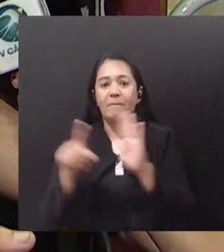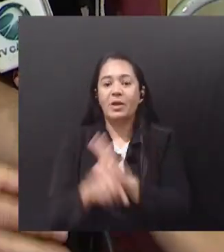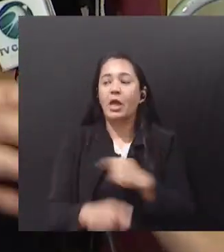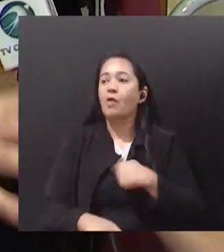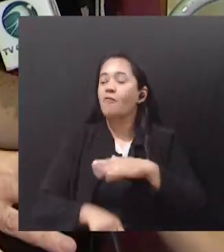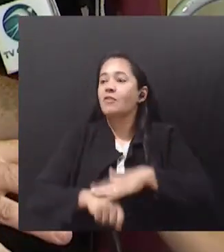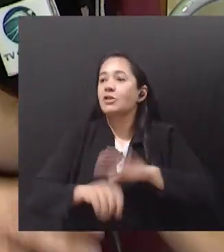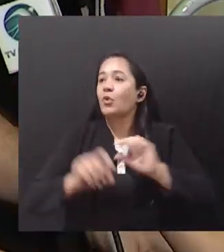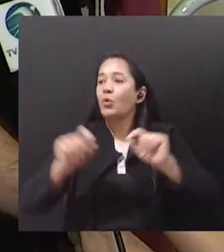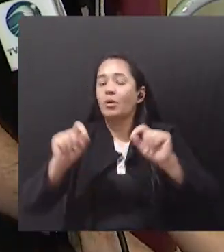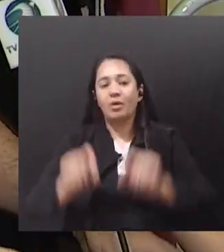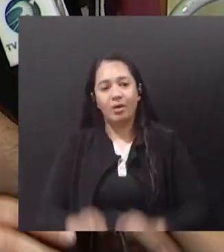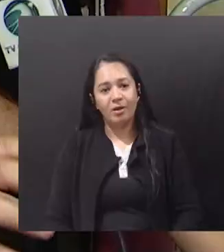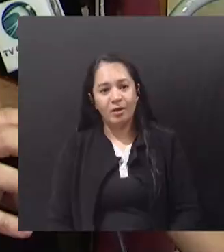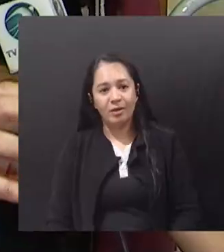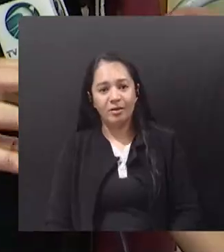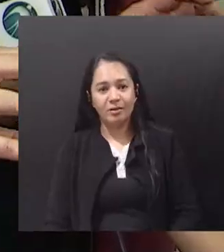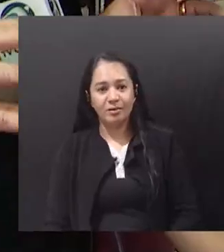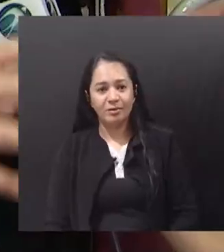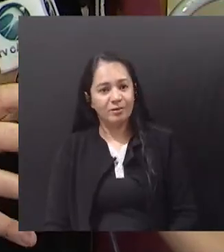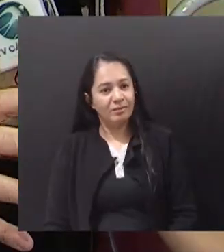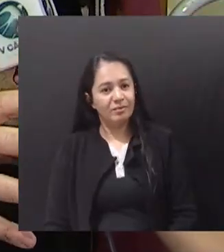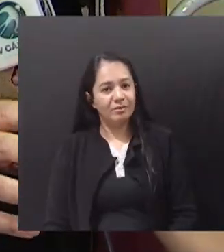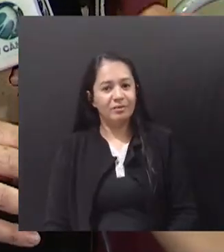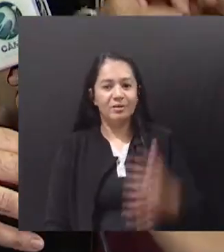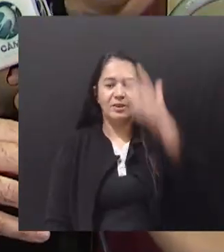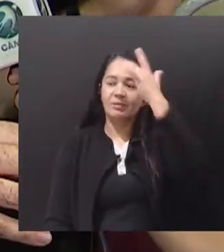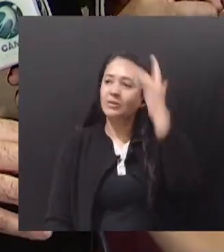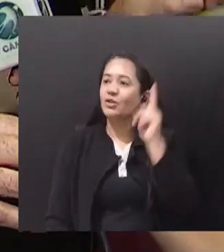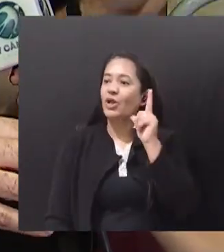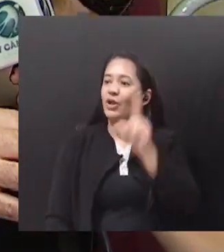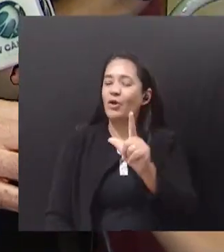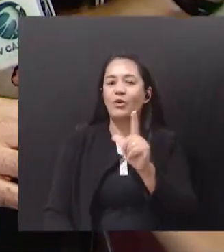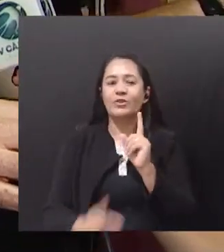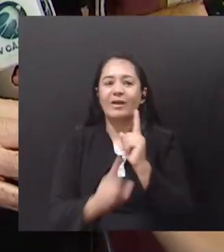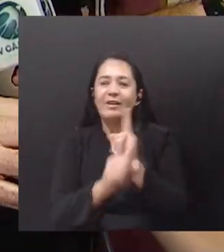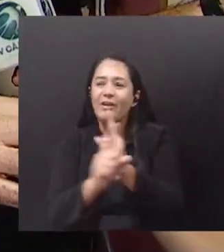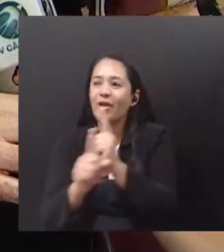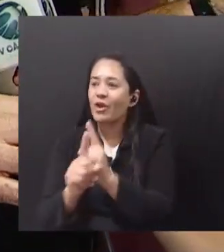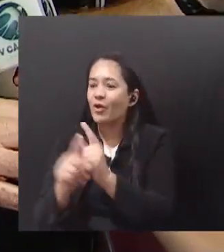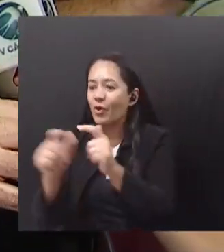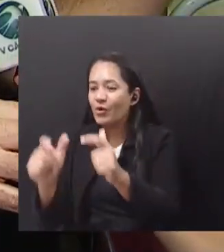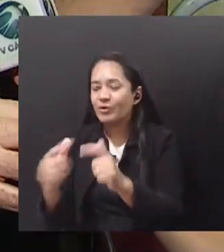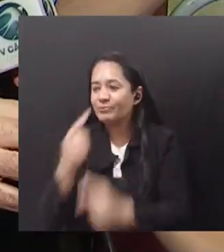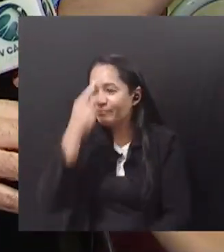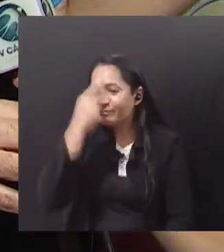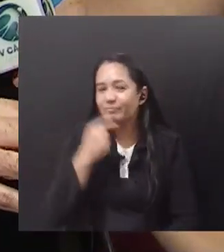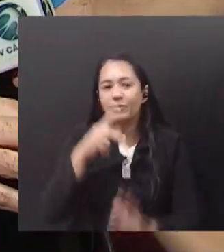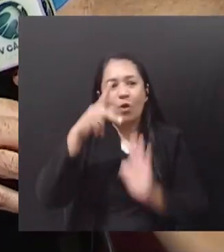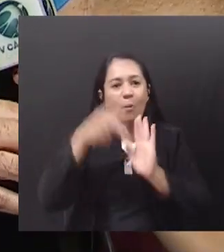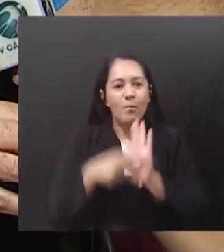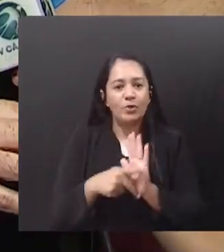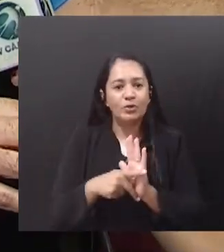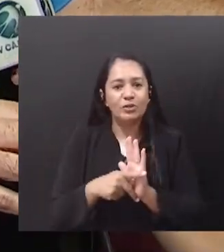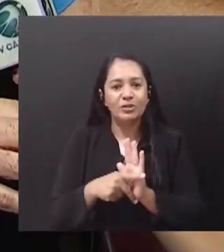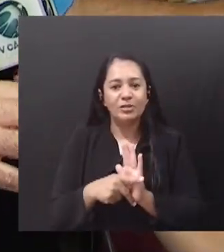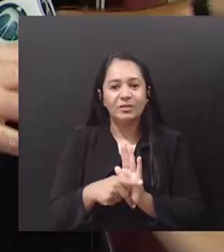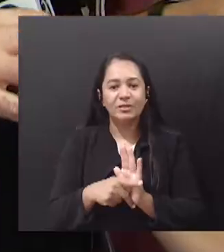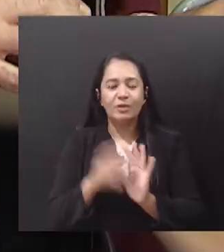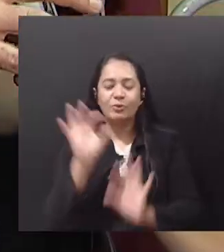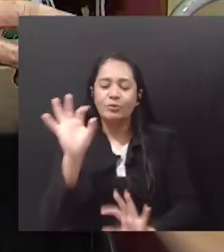né? E as pessoas acham o seu encaixe, né? E vão achar ou um projeto de